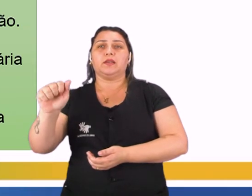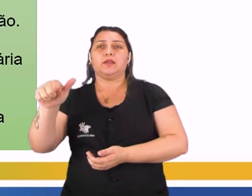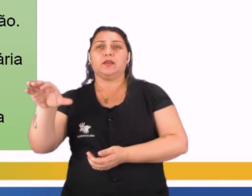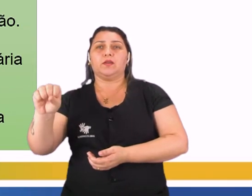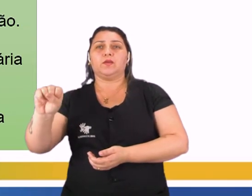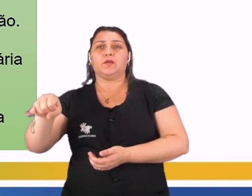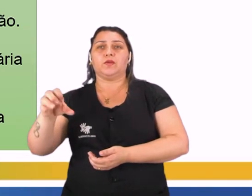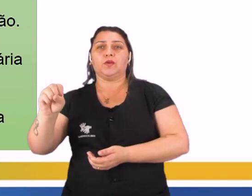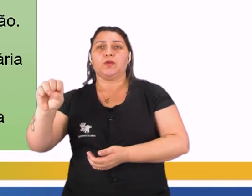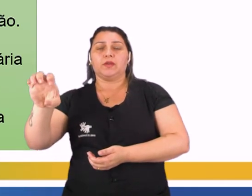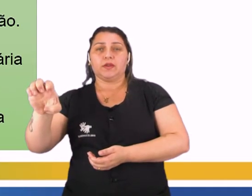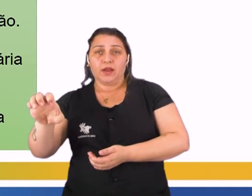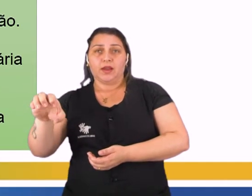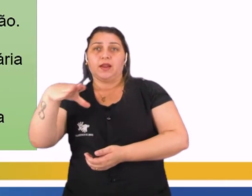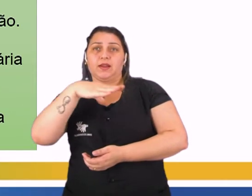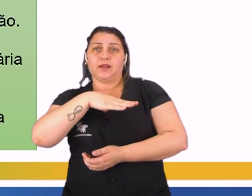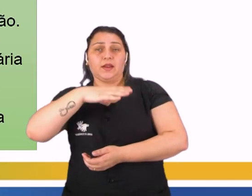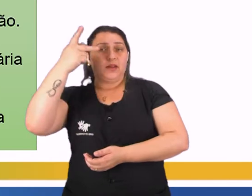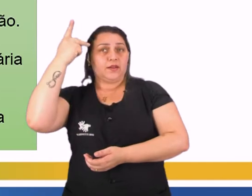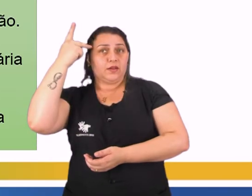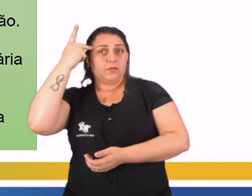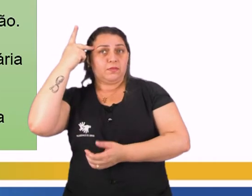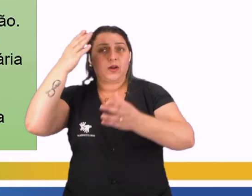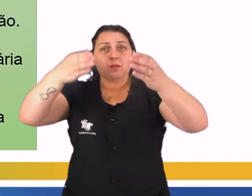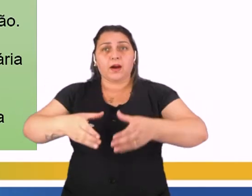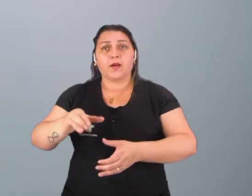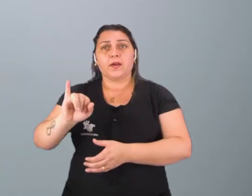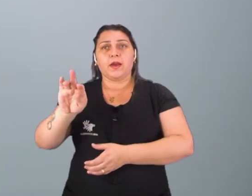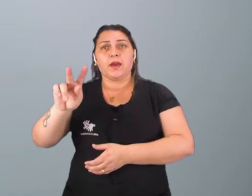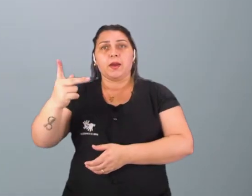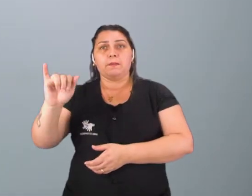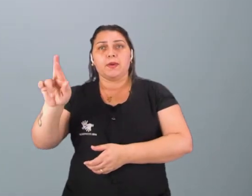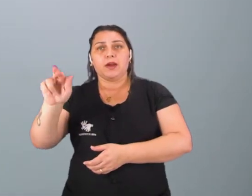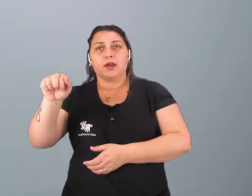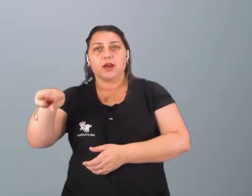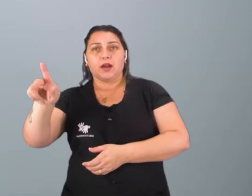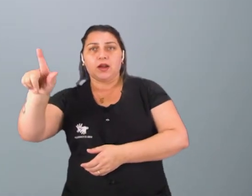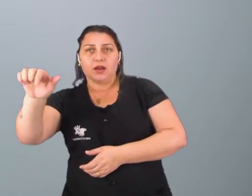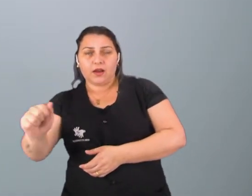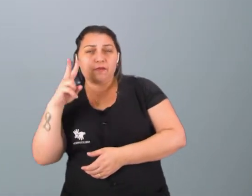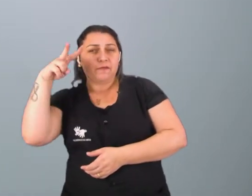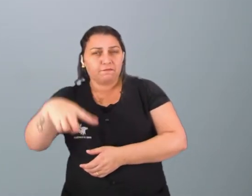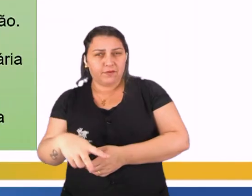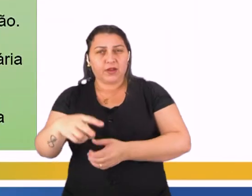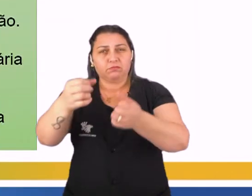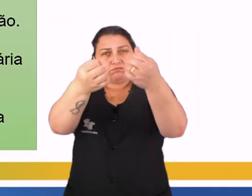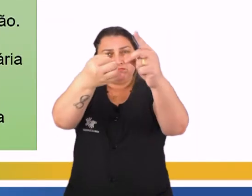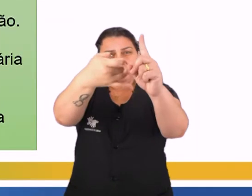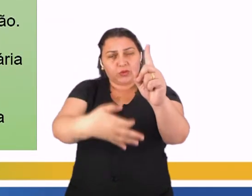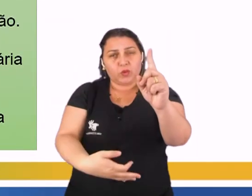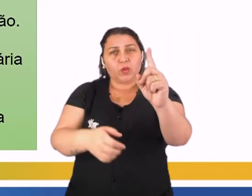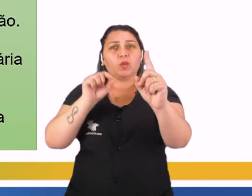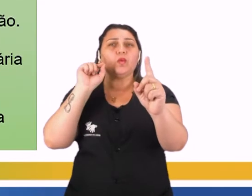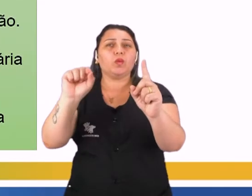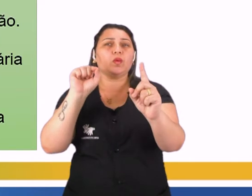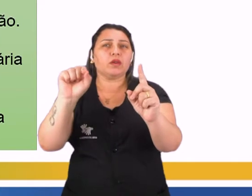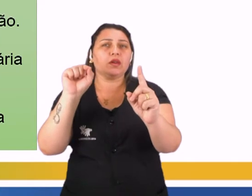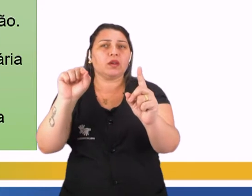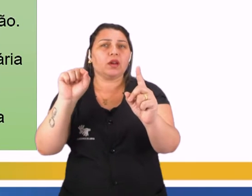vida. Política, moda, até hoje assim, mas política,